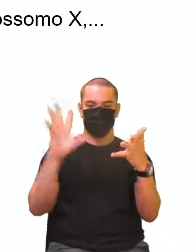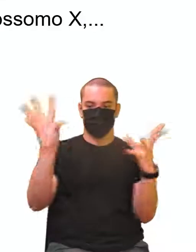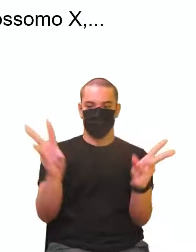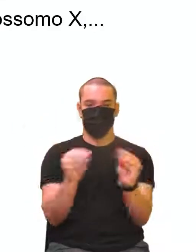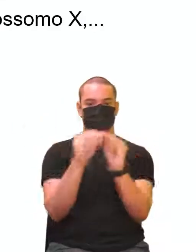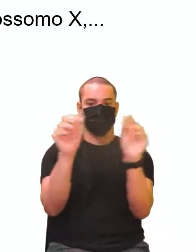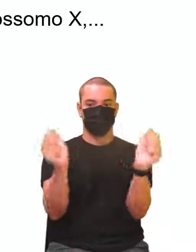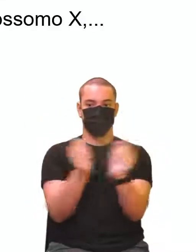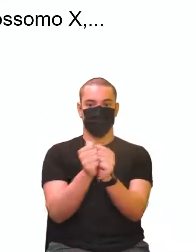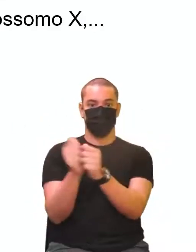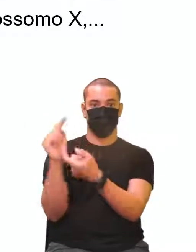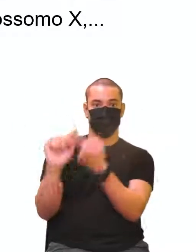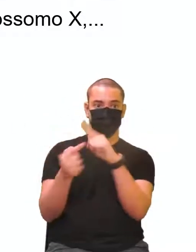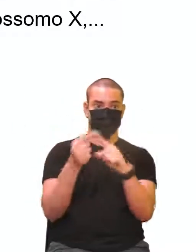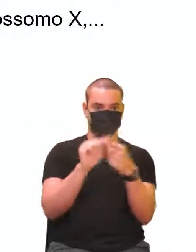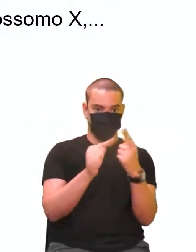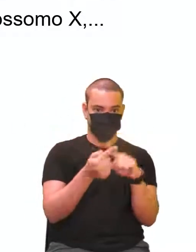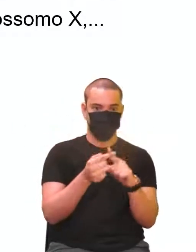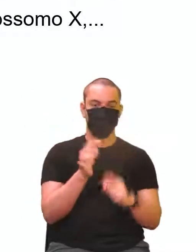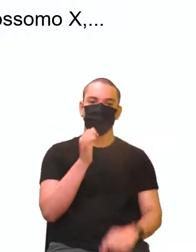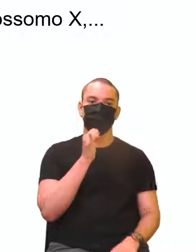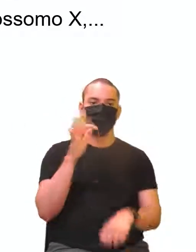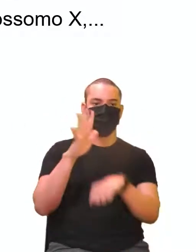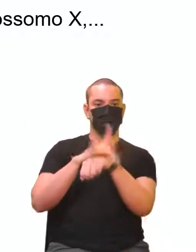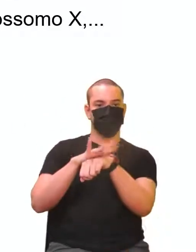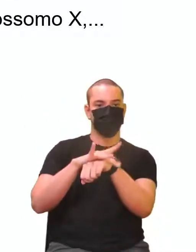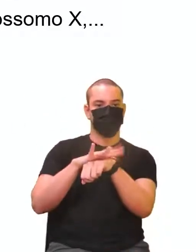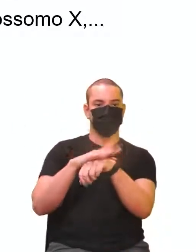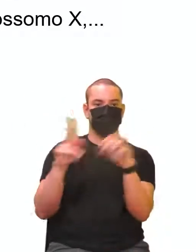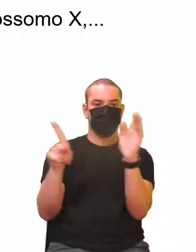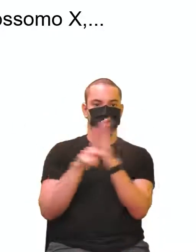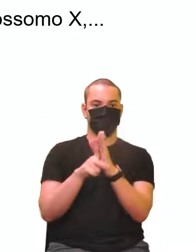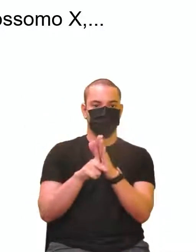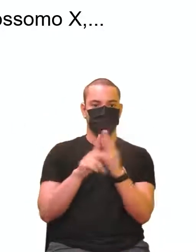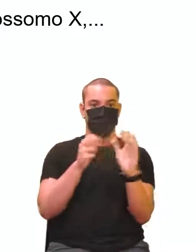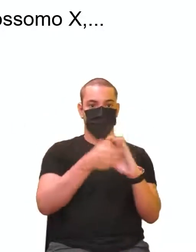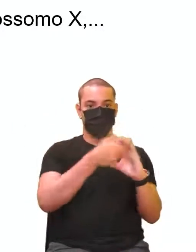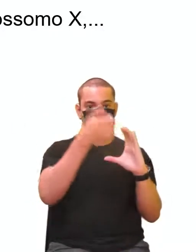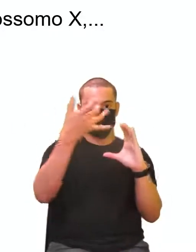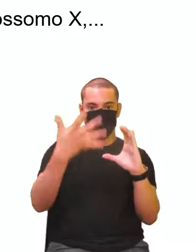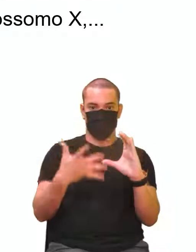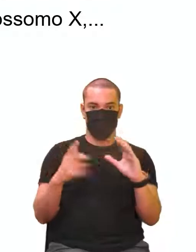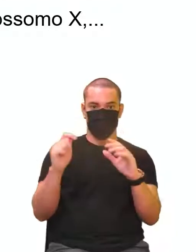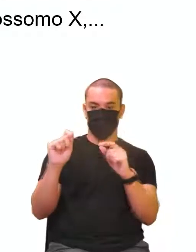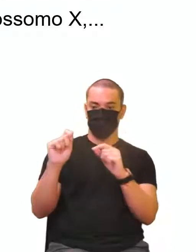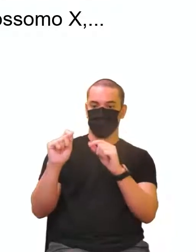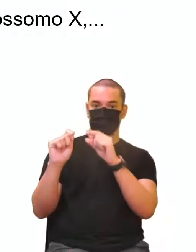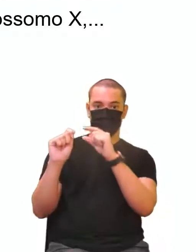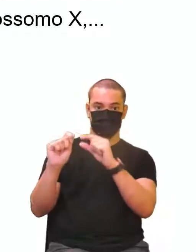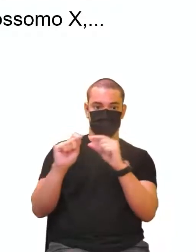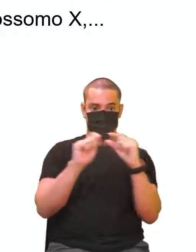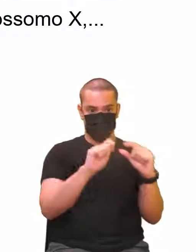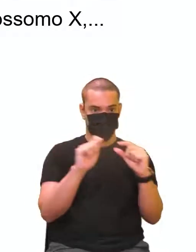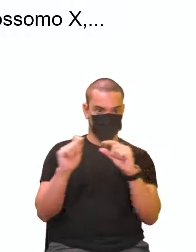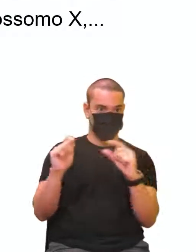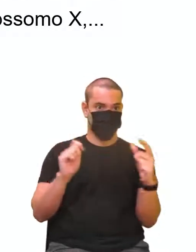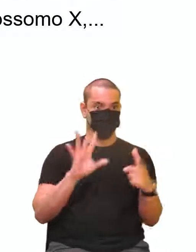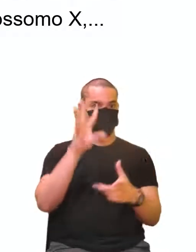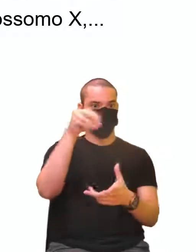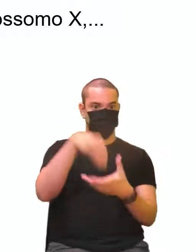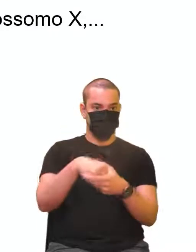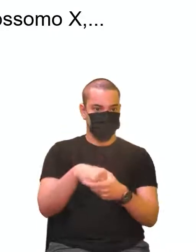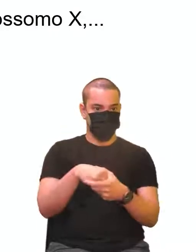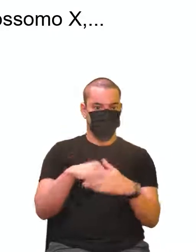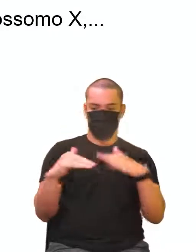para fazer combinação com ela. Então, por exemplo, uma doença recessiva, uma característica recessiva que vai se apresentar